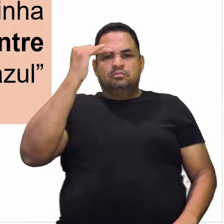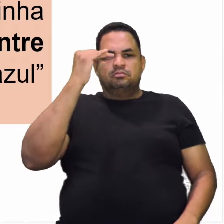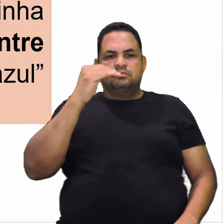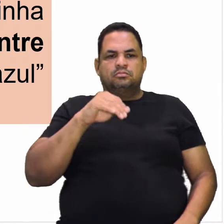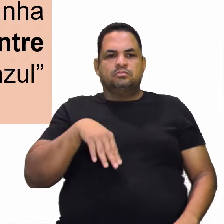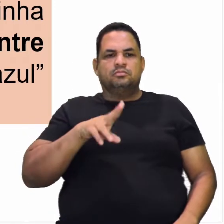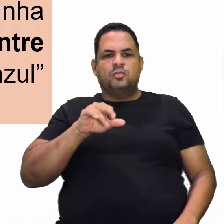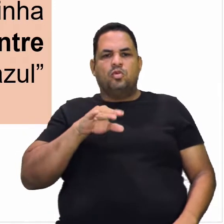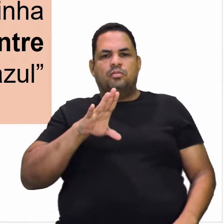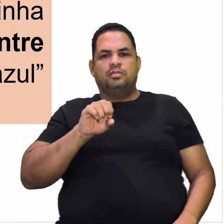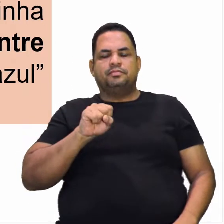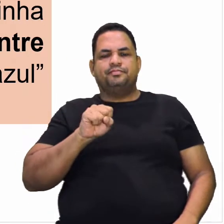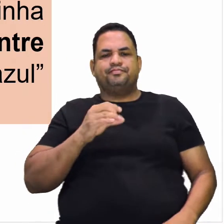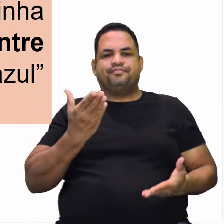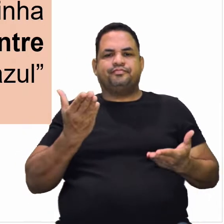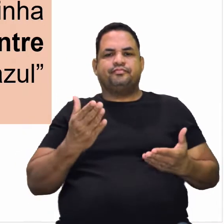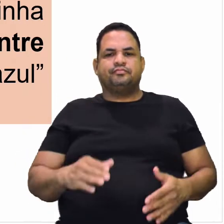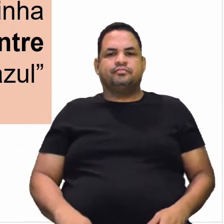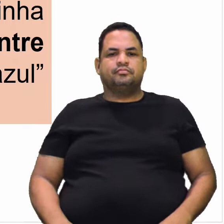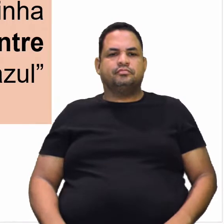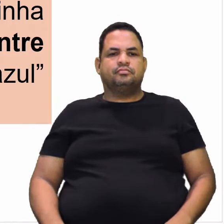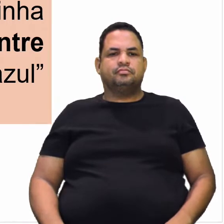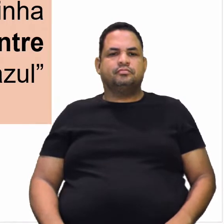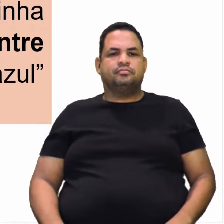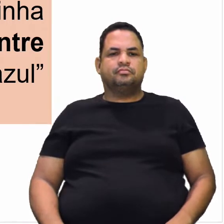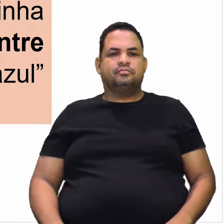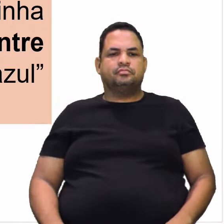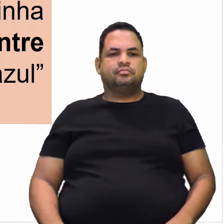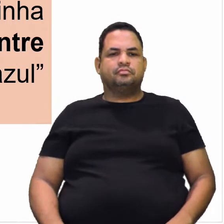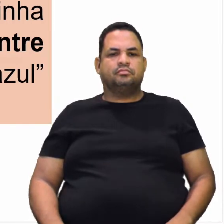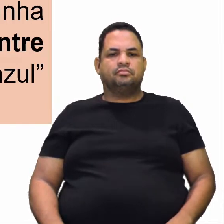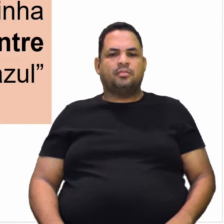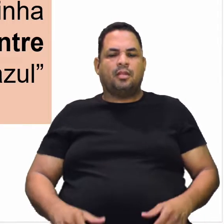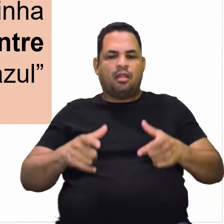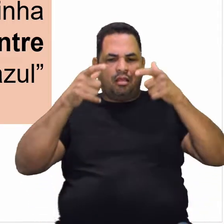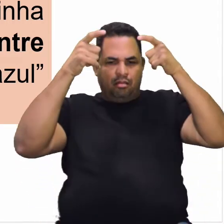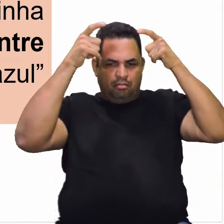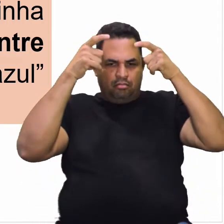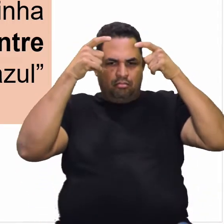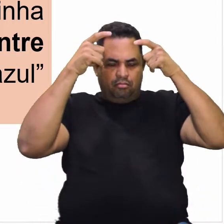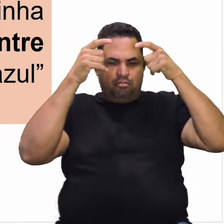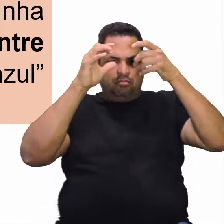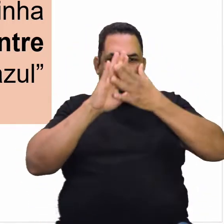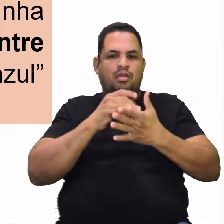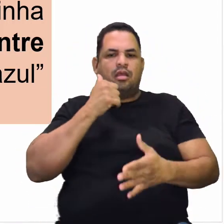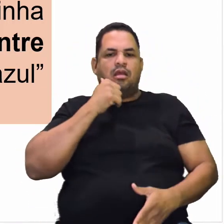nobres. Nessa classe, a rainha do Egito era escolhida.